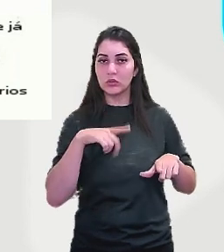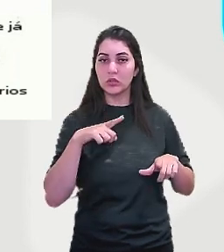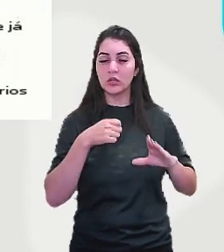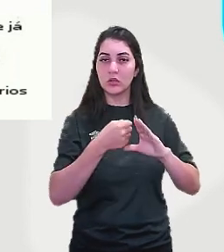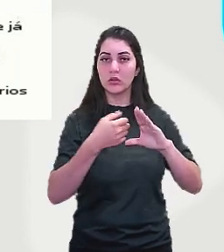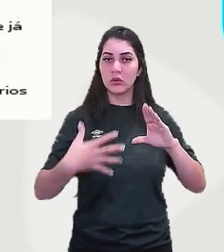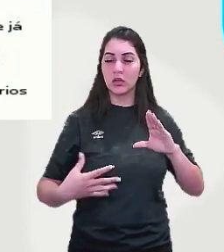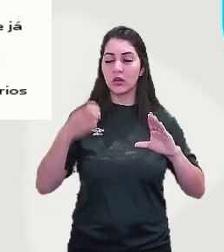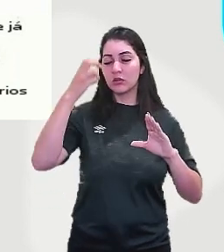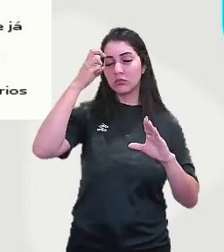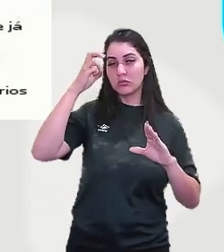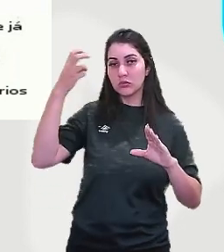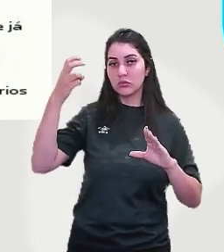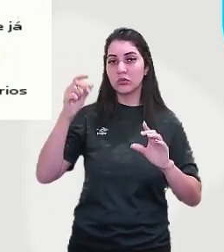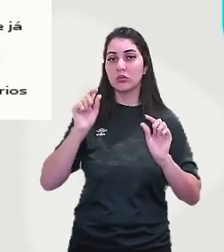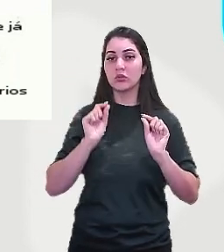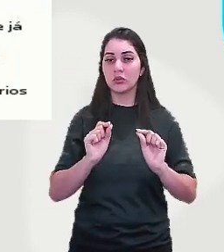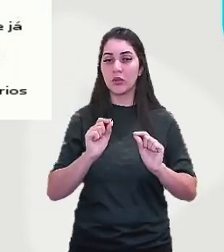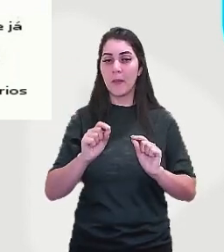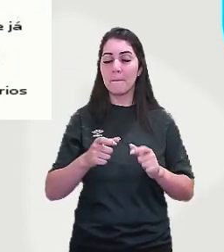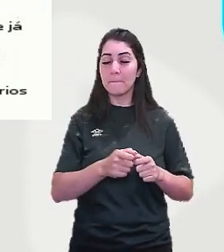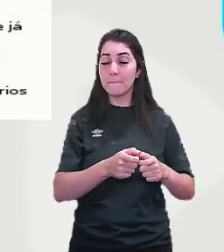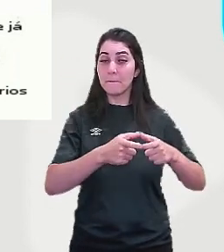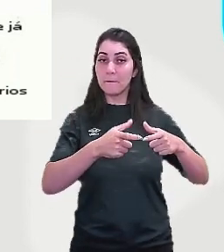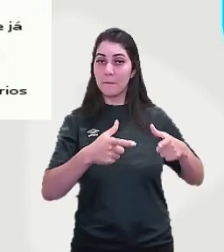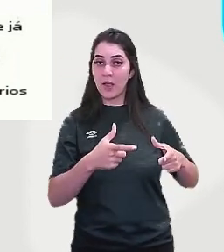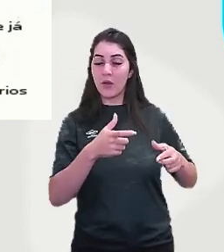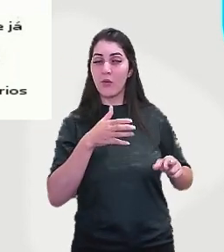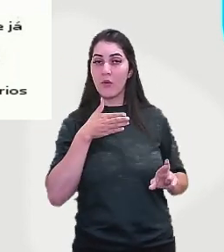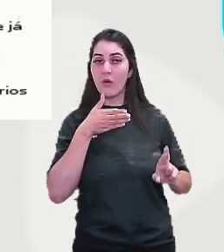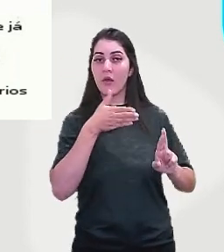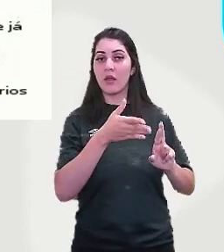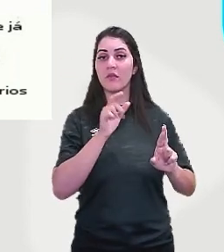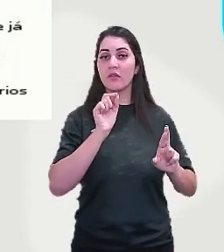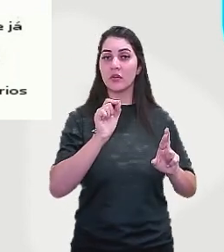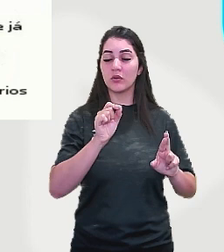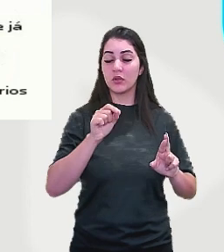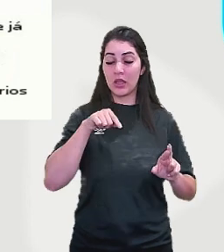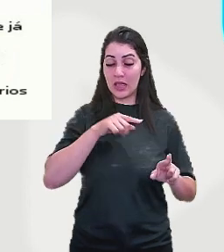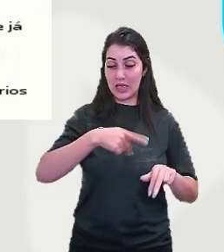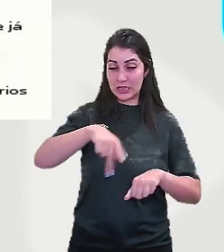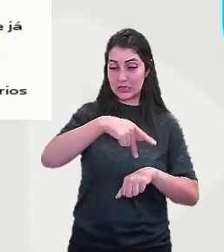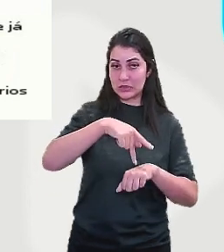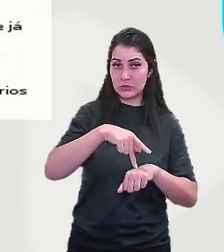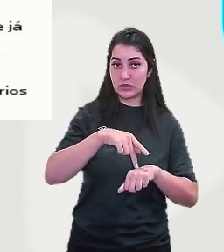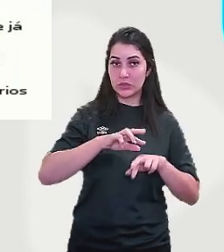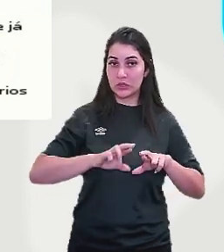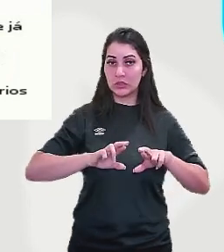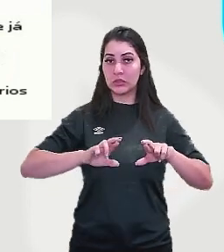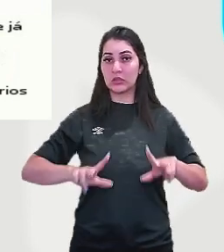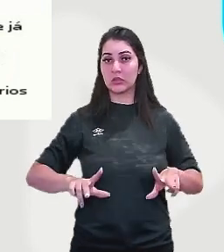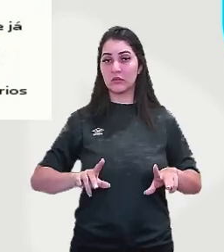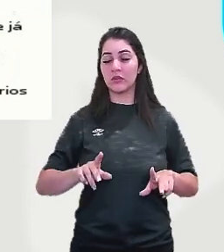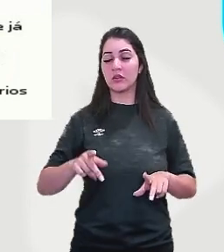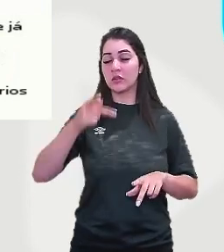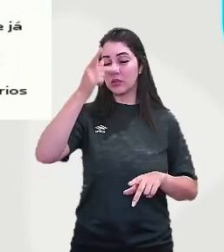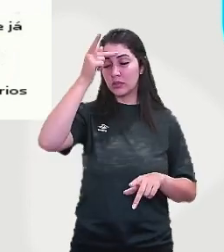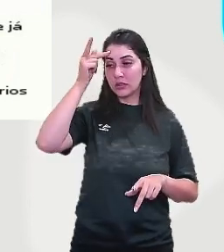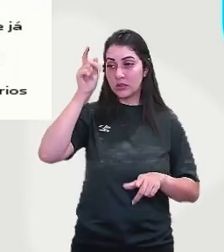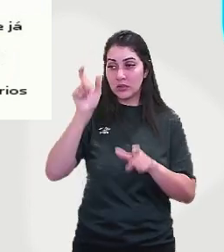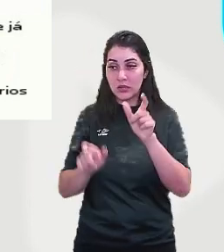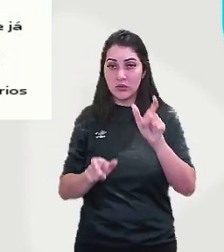característica cultural maior referente a essas nacionalidades e diferente das pessoas